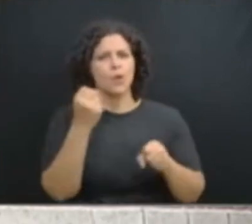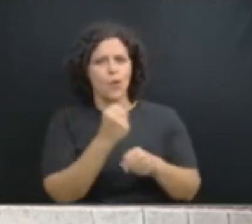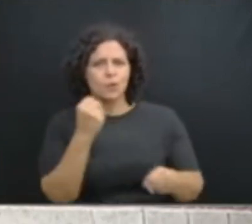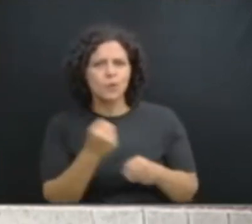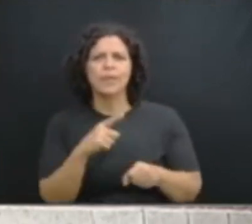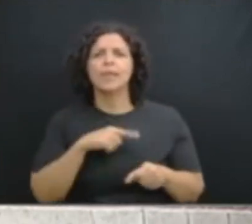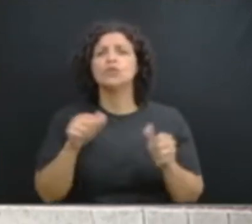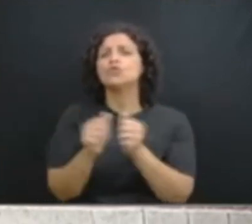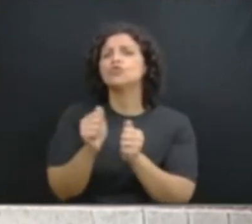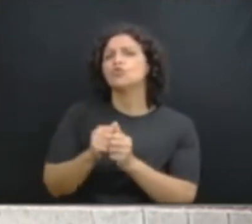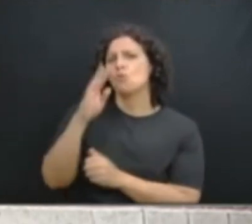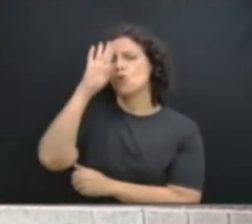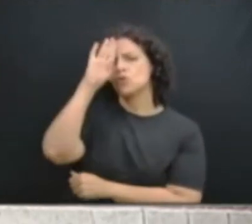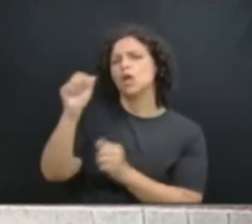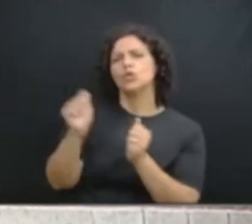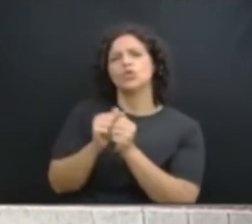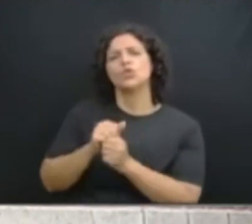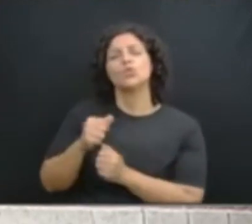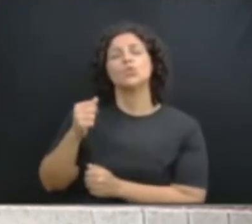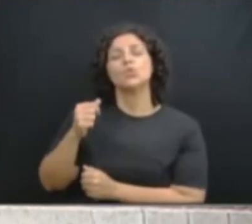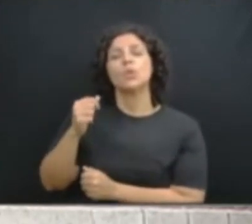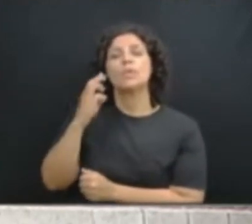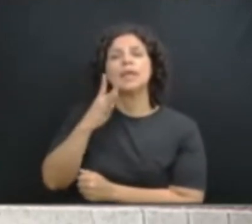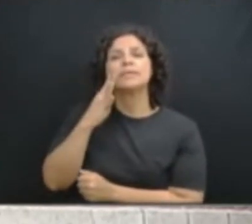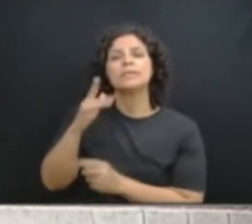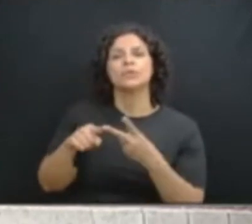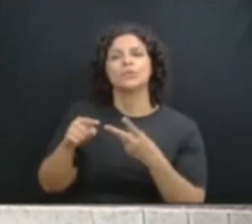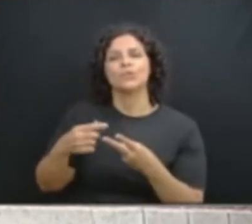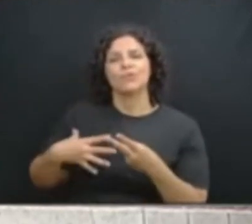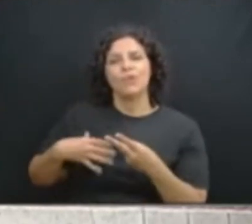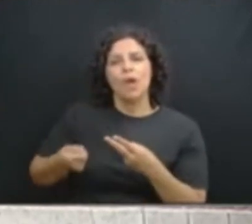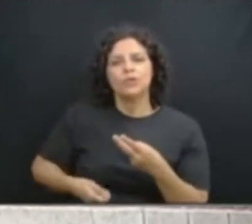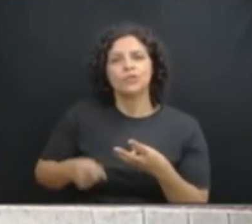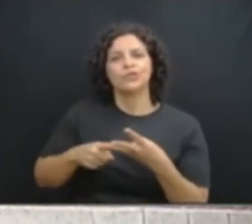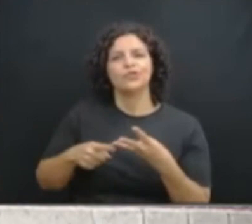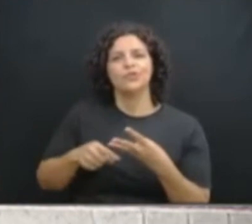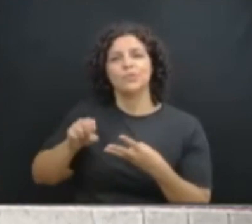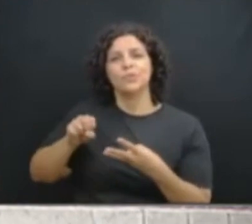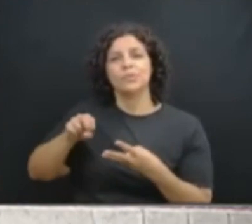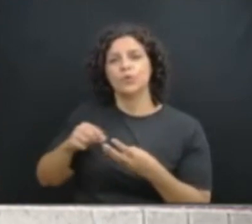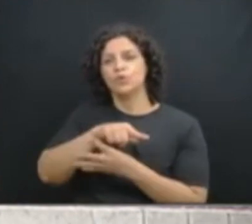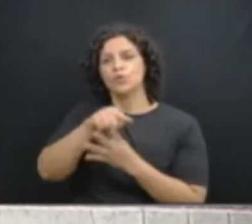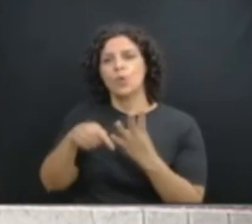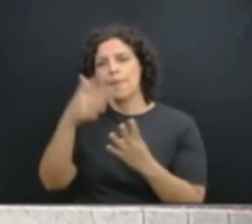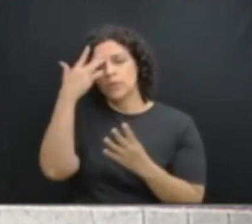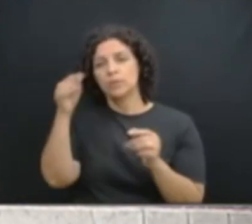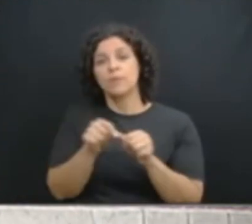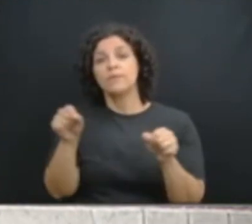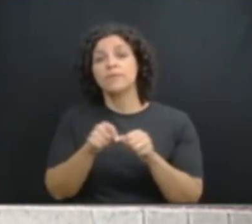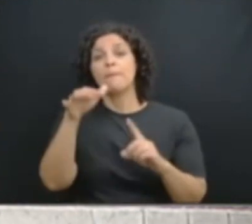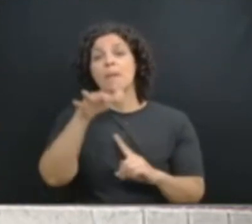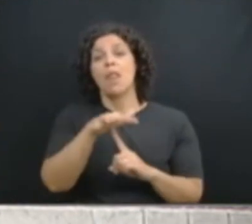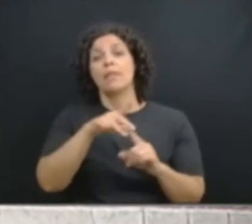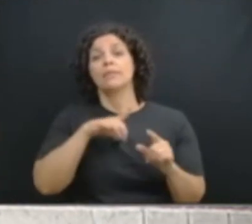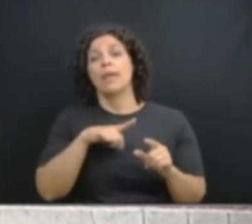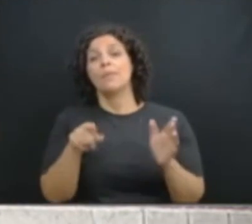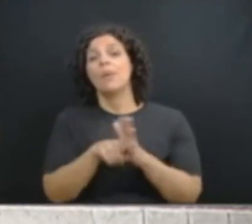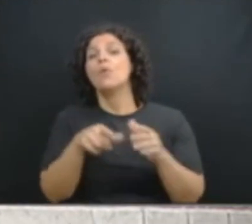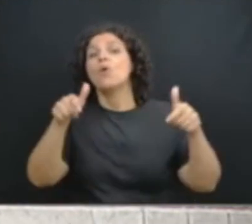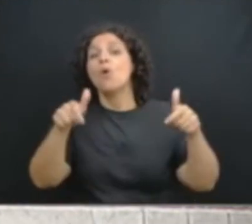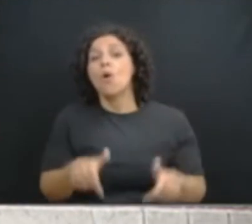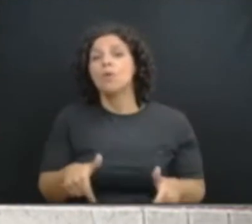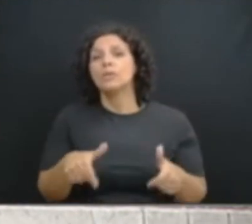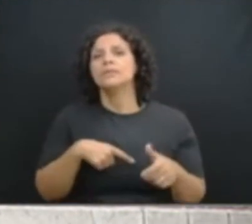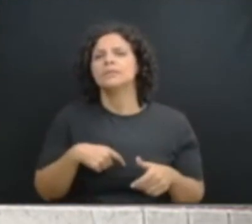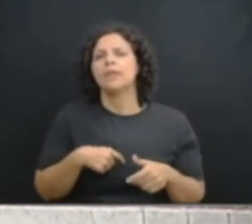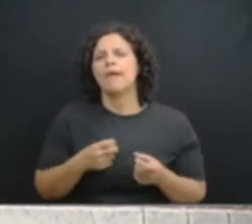com Bolsonaro, e com Tarcísio, e com Ratinho, e com Sandro Alex, o quarteto fantástico, que quer colocar o Paraná na mão do